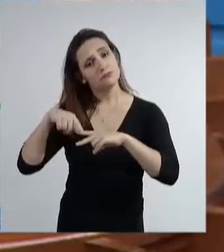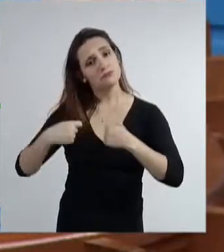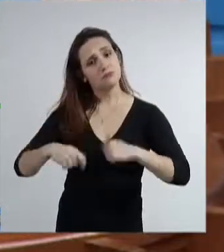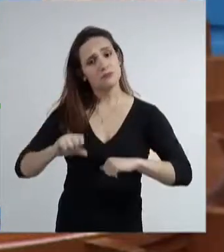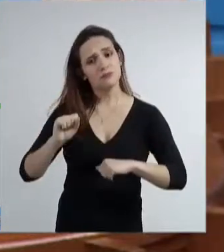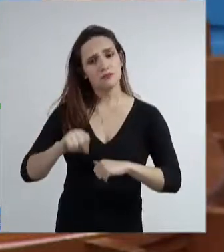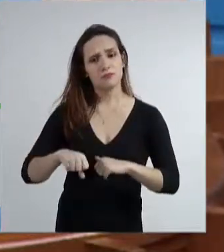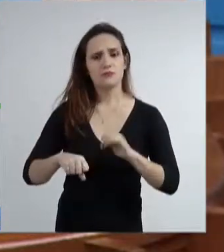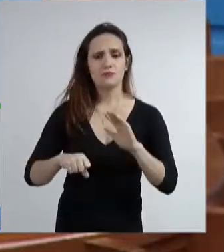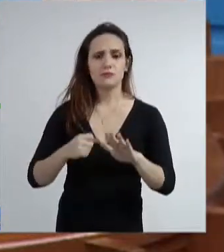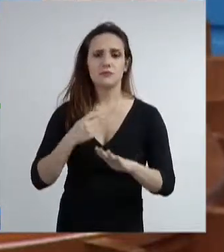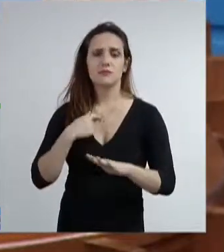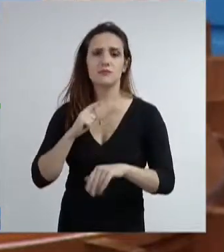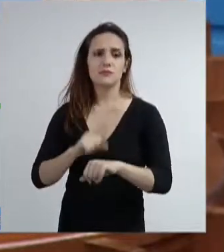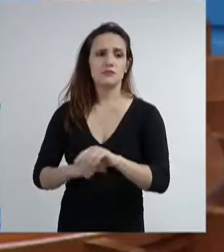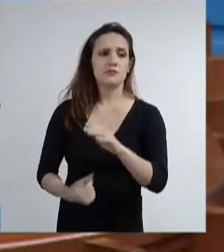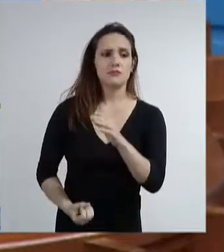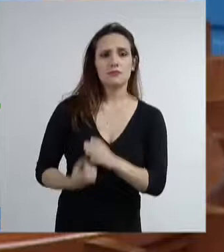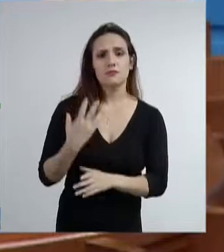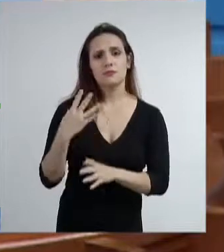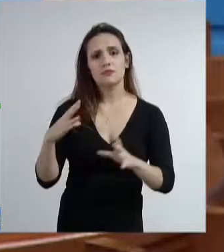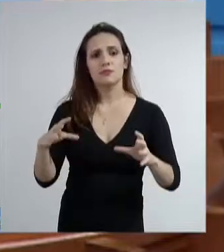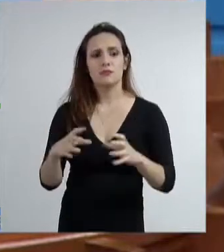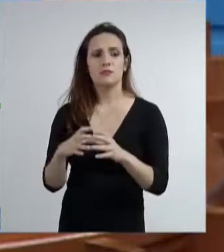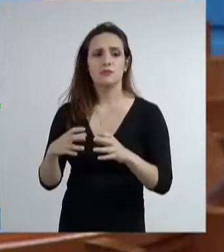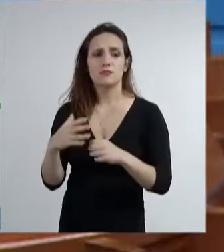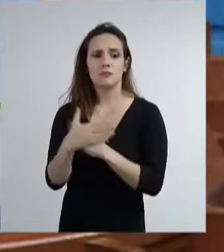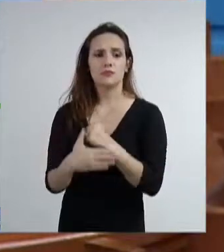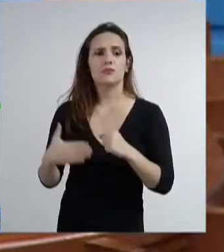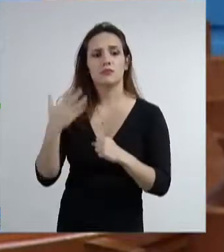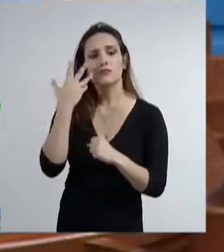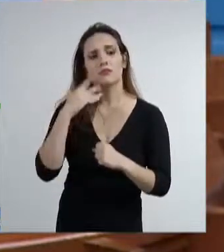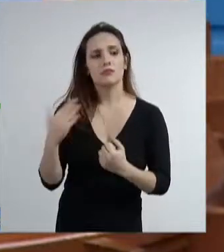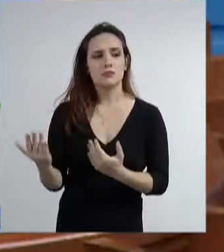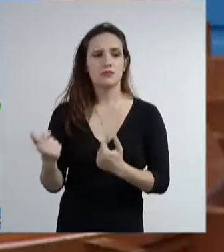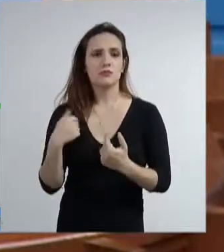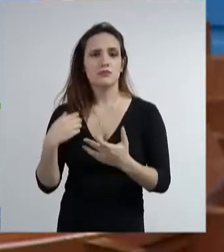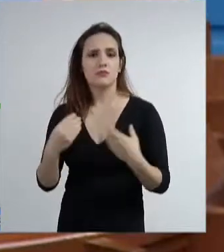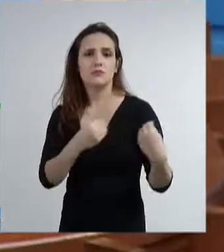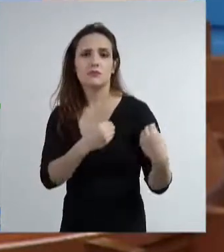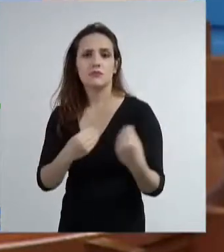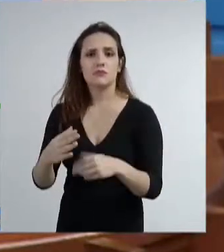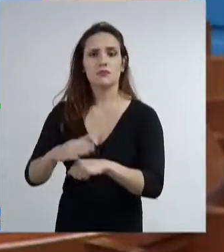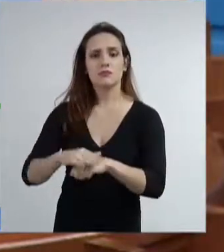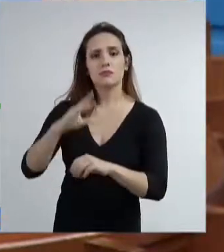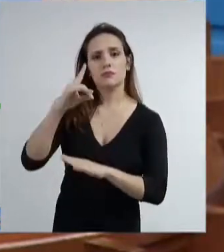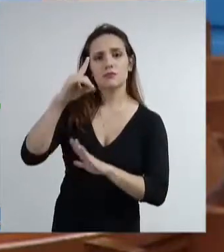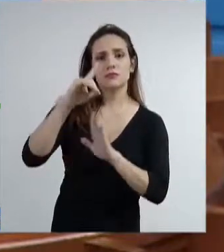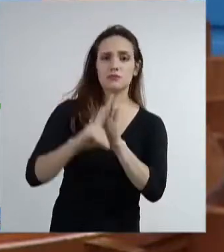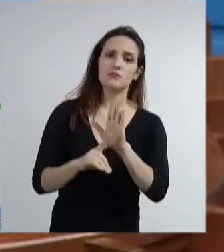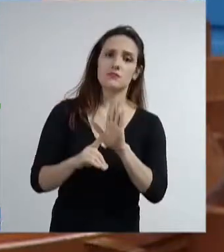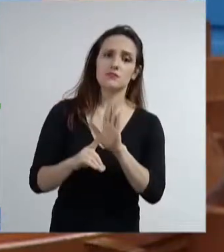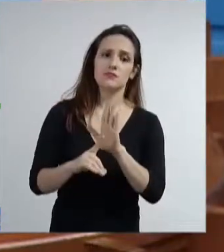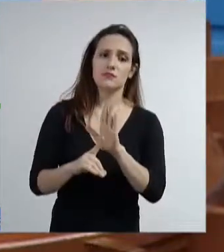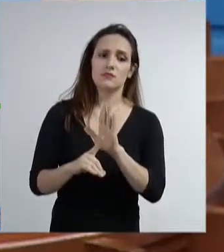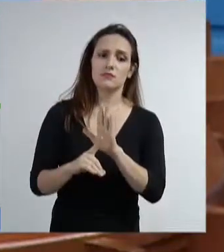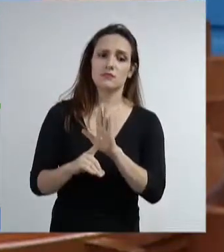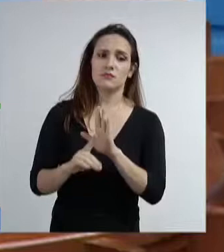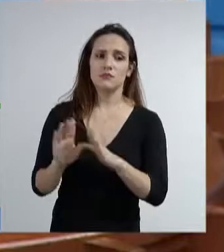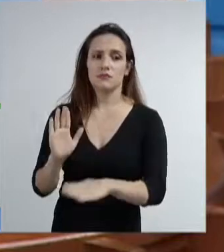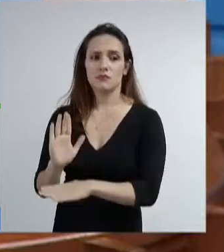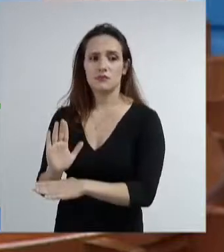aqui, não é para conceder mais direitos a adolescentes,